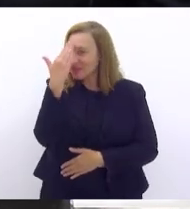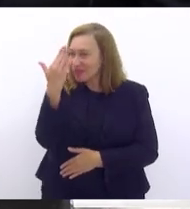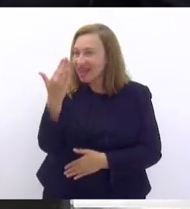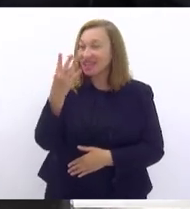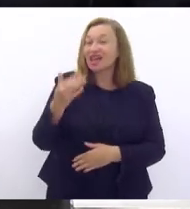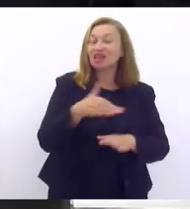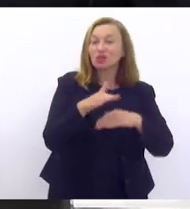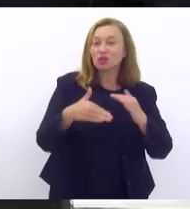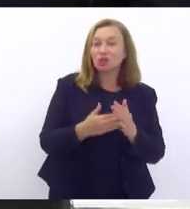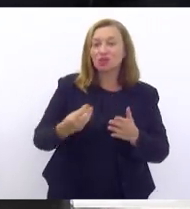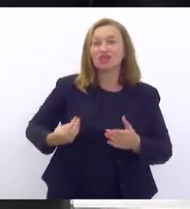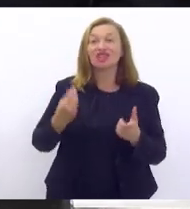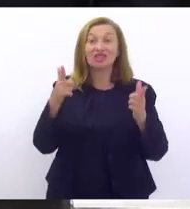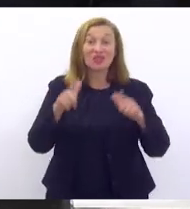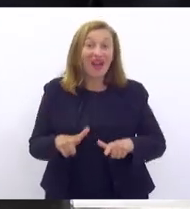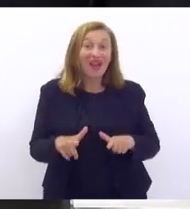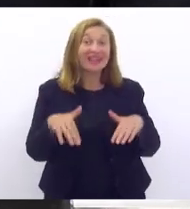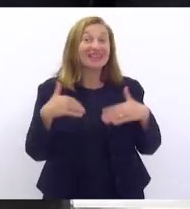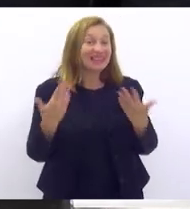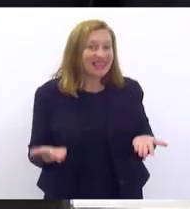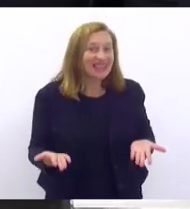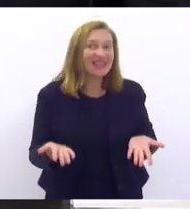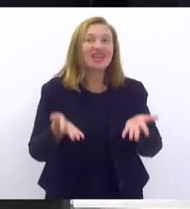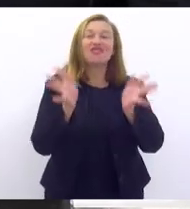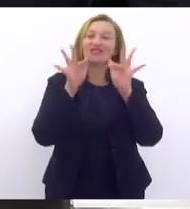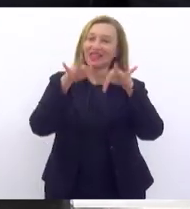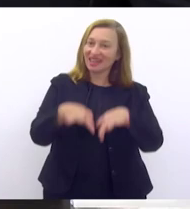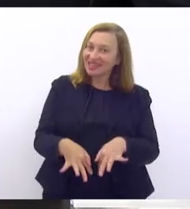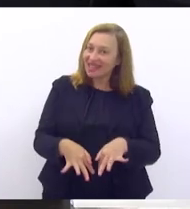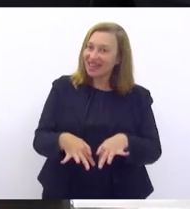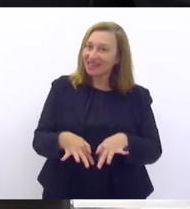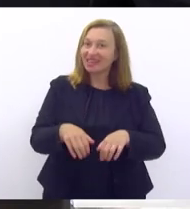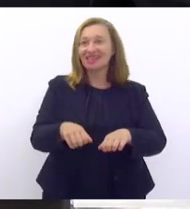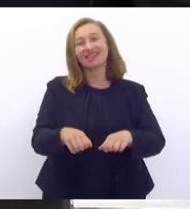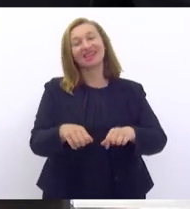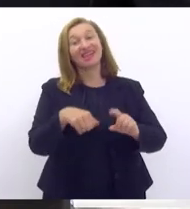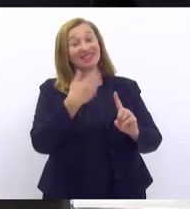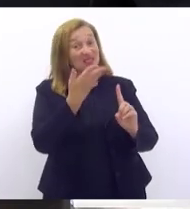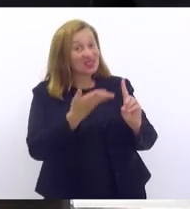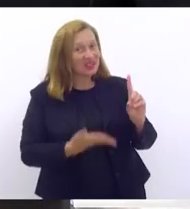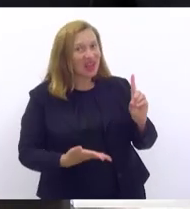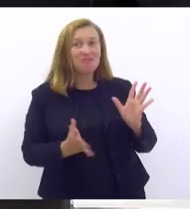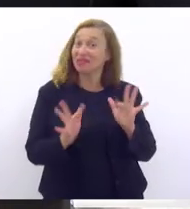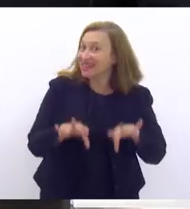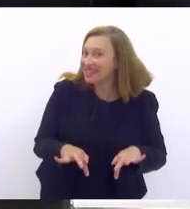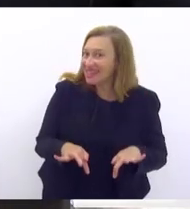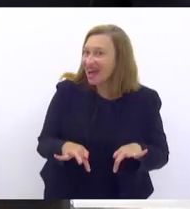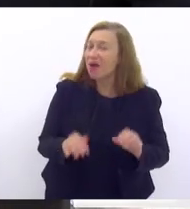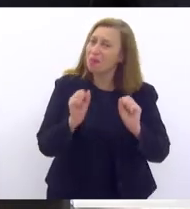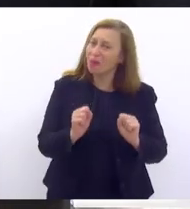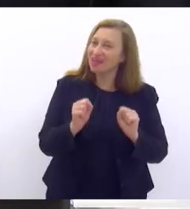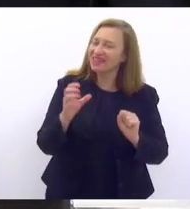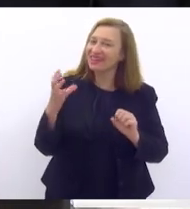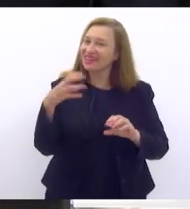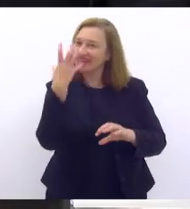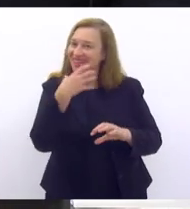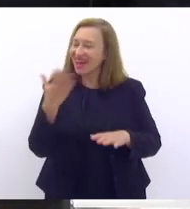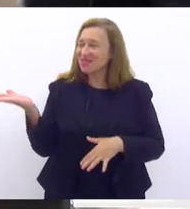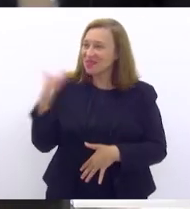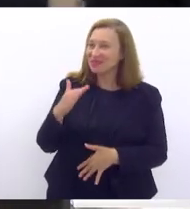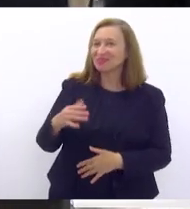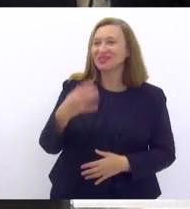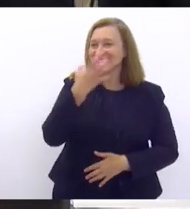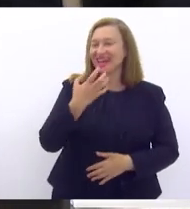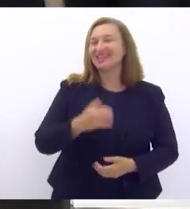aqui conosco. E declaro encerrada esta sessão. E, para terminar, a gente pode cantar, dá um dó maior aí para